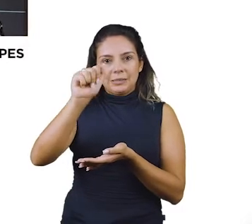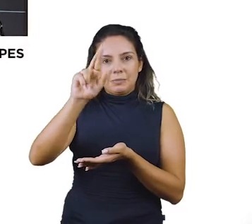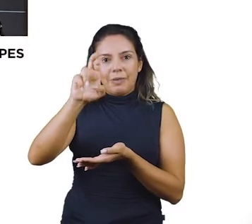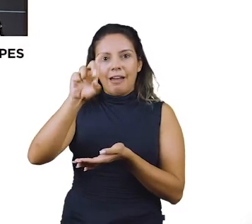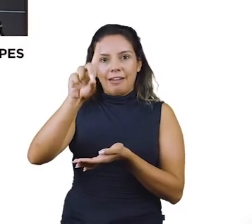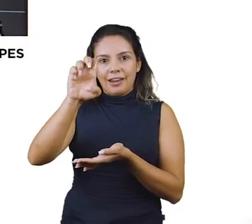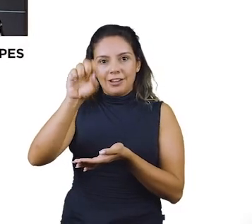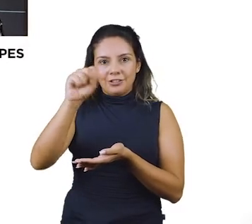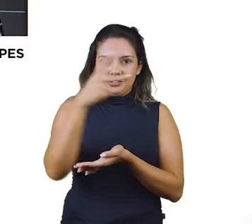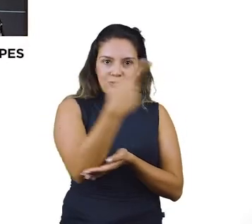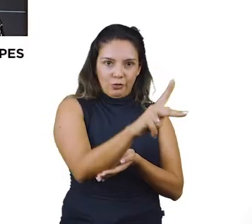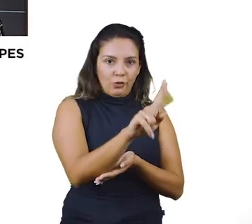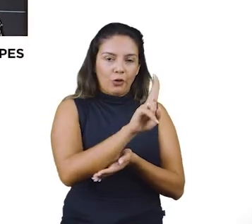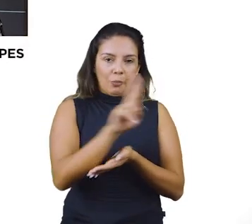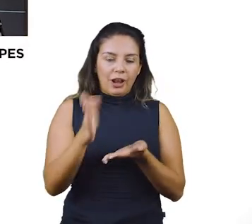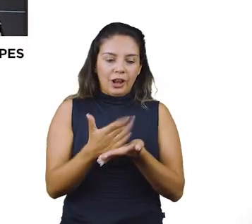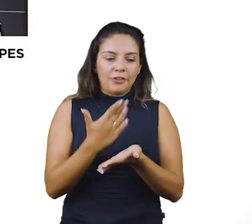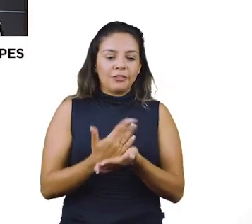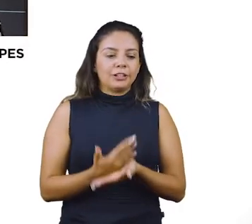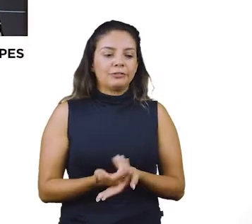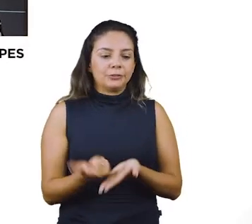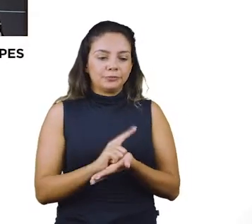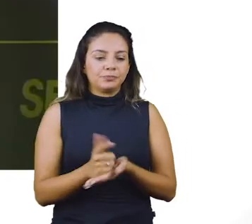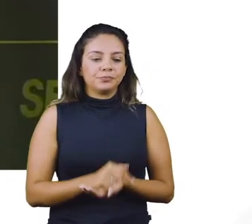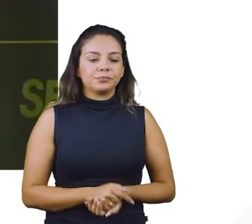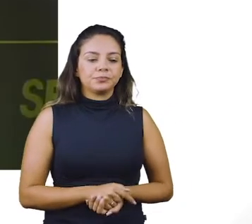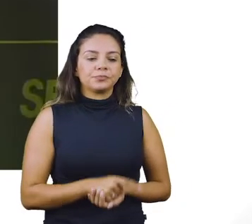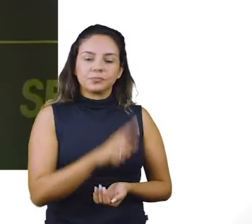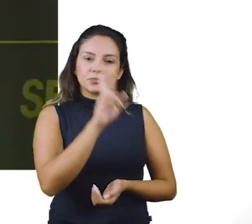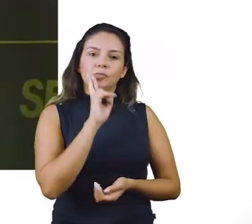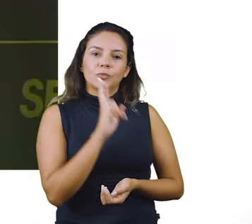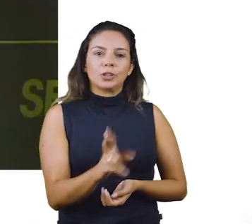na literatura? Essa é uma coisa muito